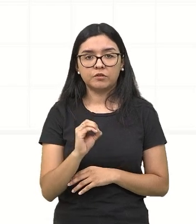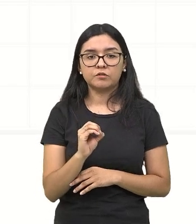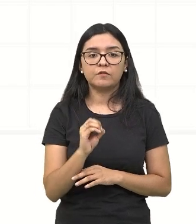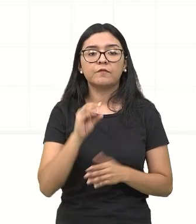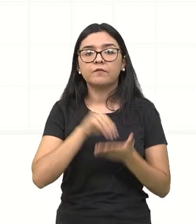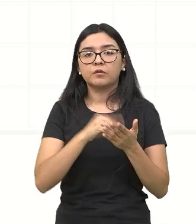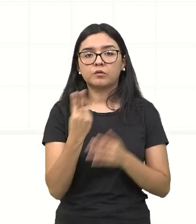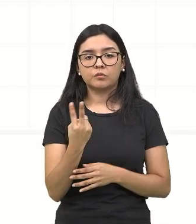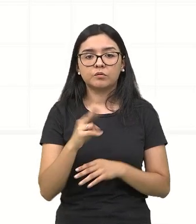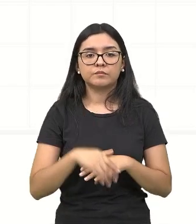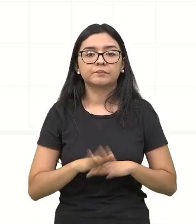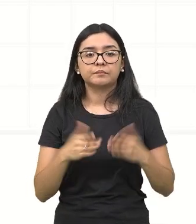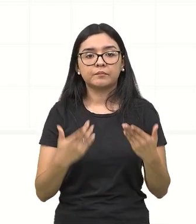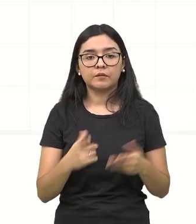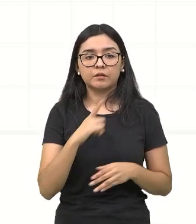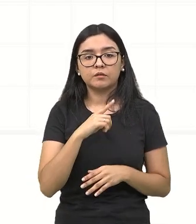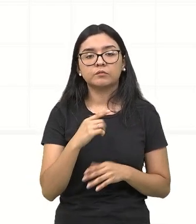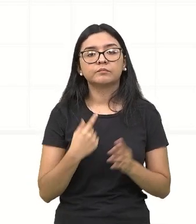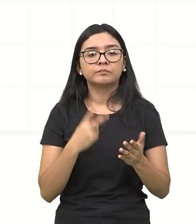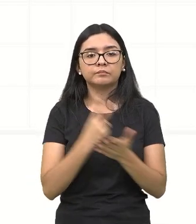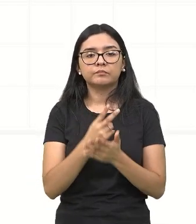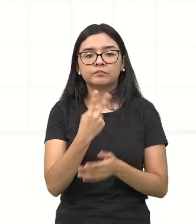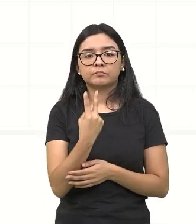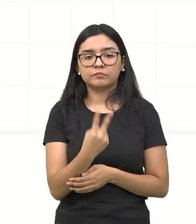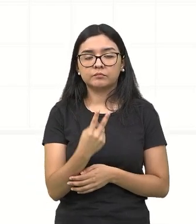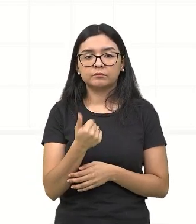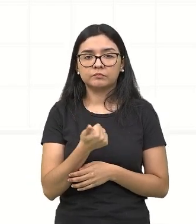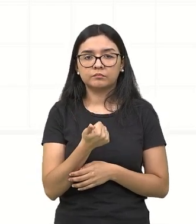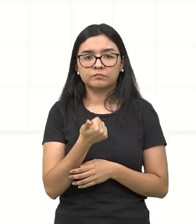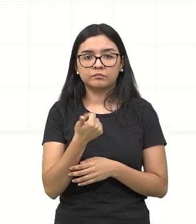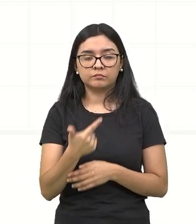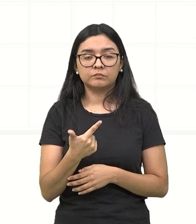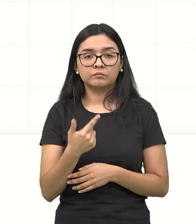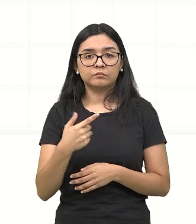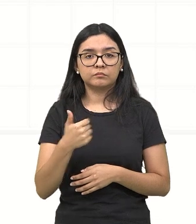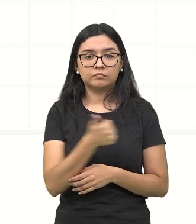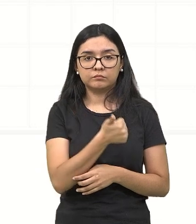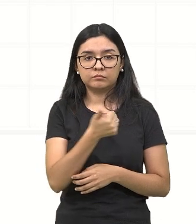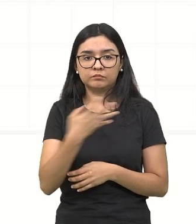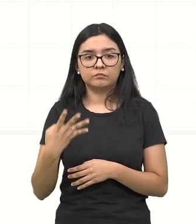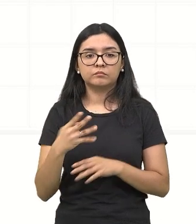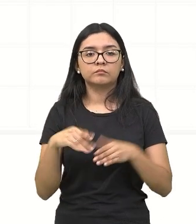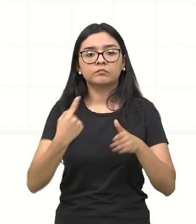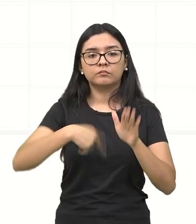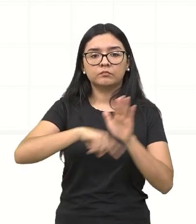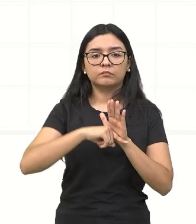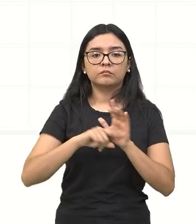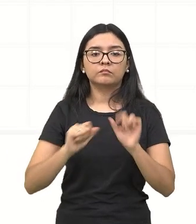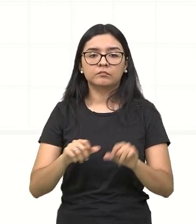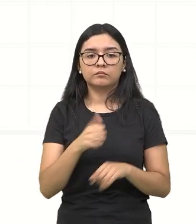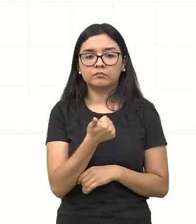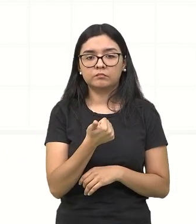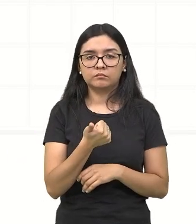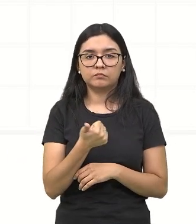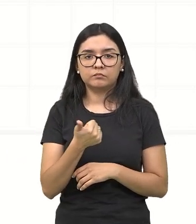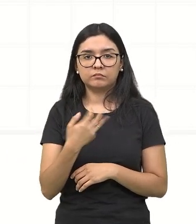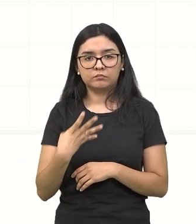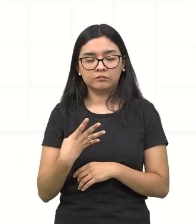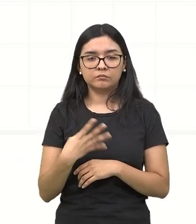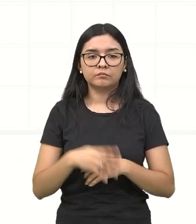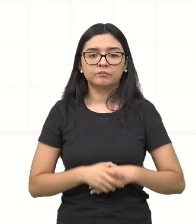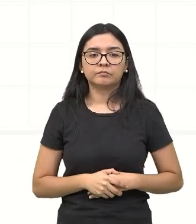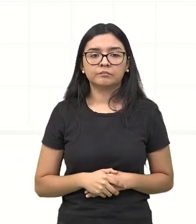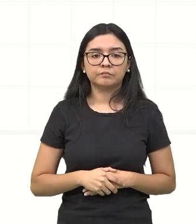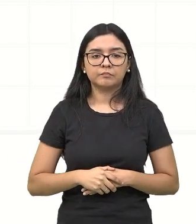falta 2, então completa com 2, mais 12, 14. Então essa subtração aqui, é igual a 14, tá